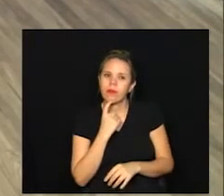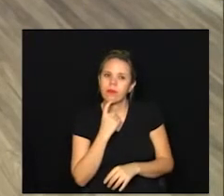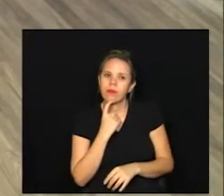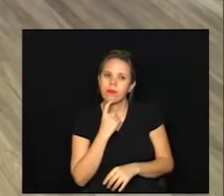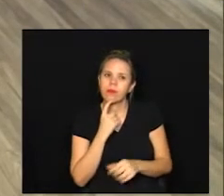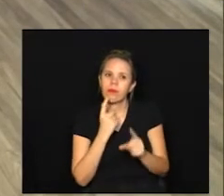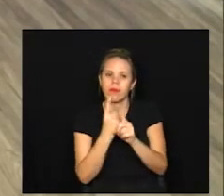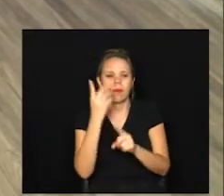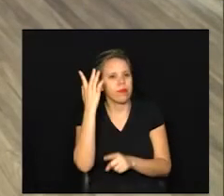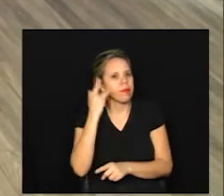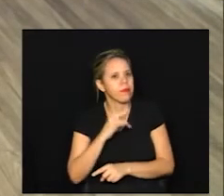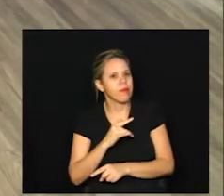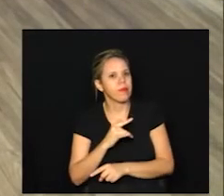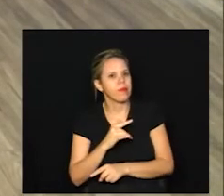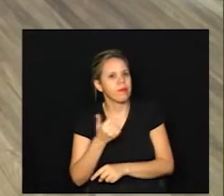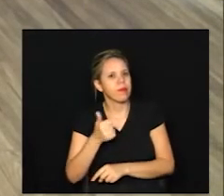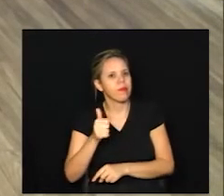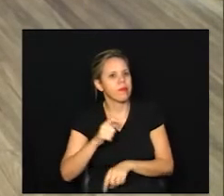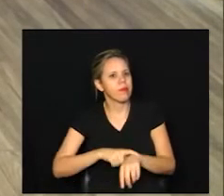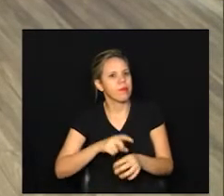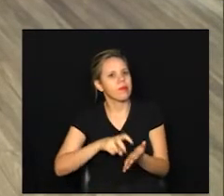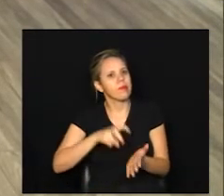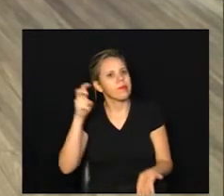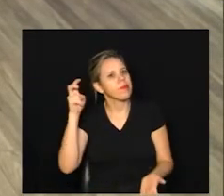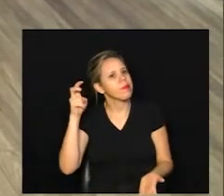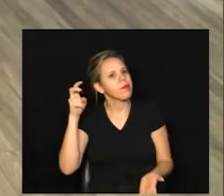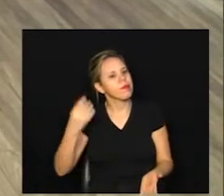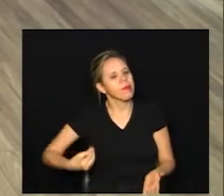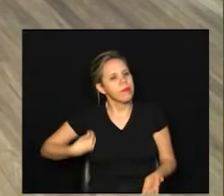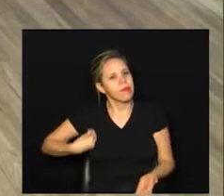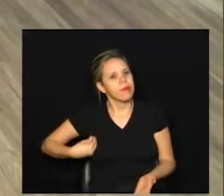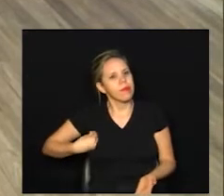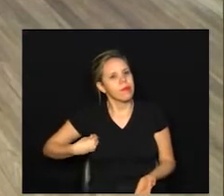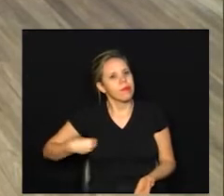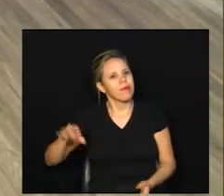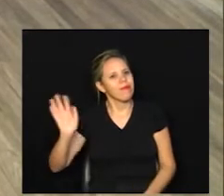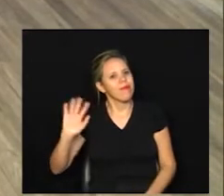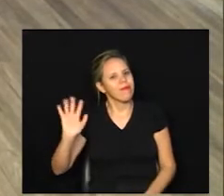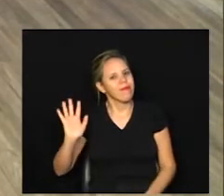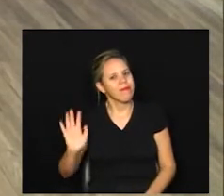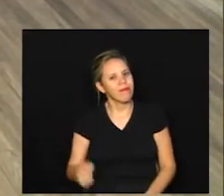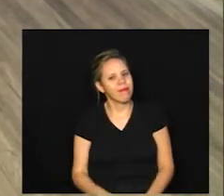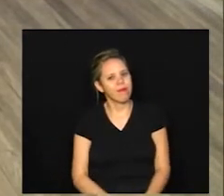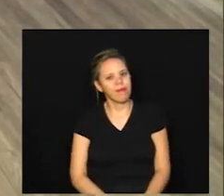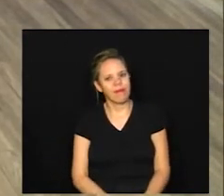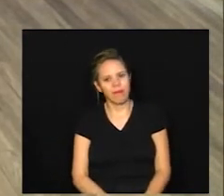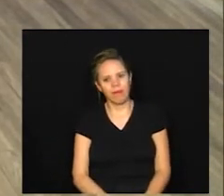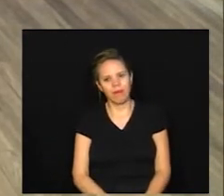vemos amanhã a partir das 11 horas da manhã, ao vivo. Tchau, tchau.